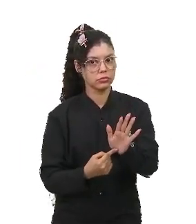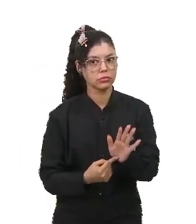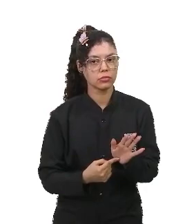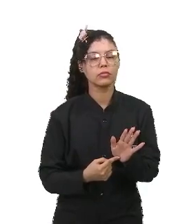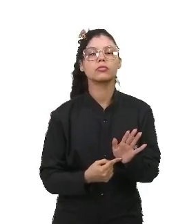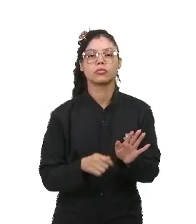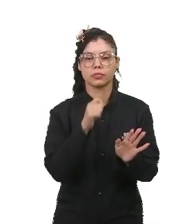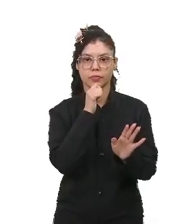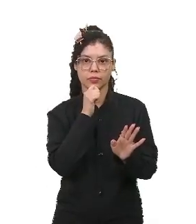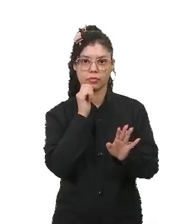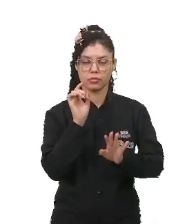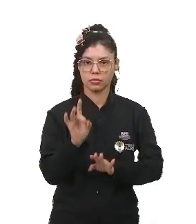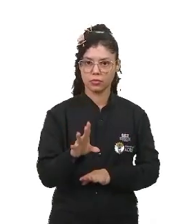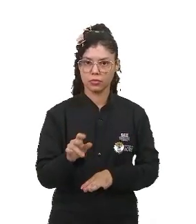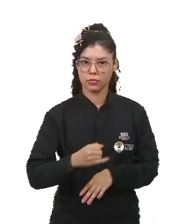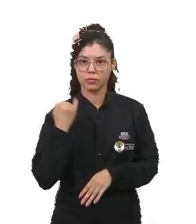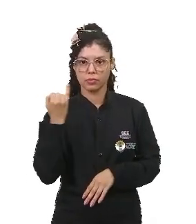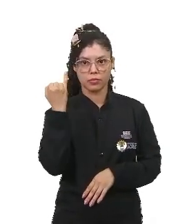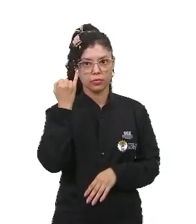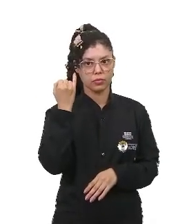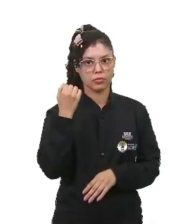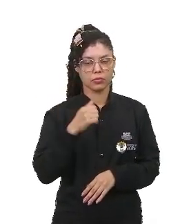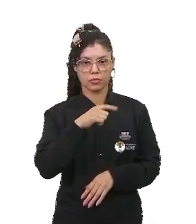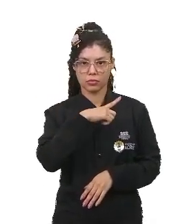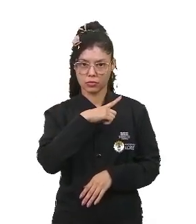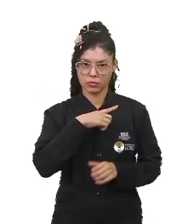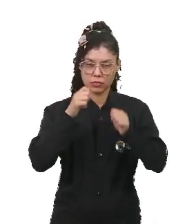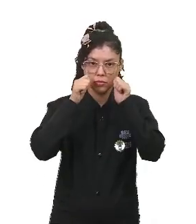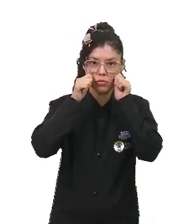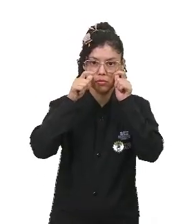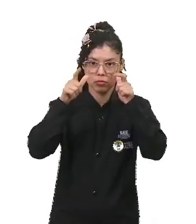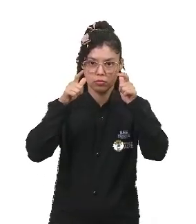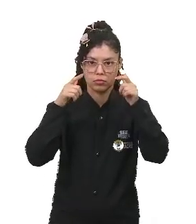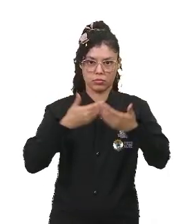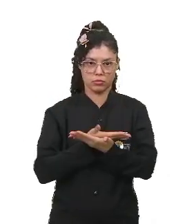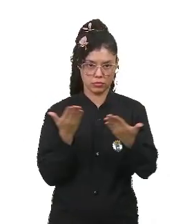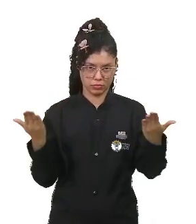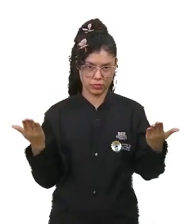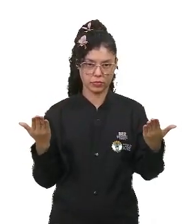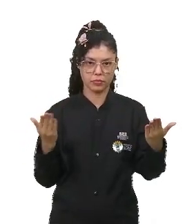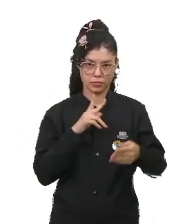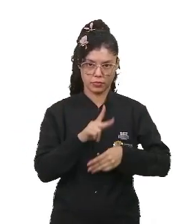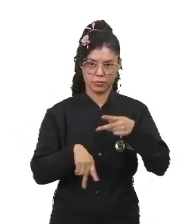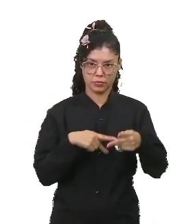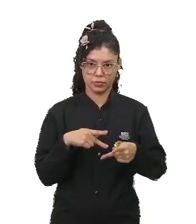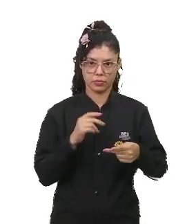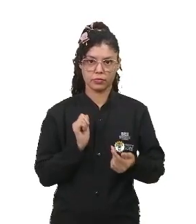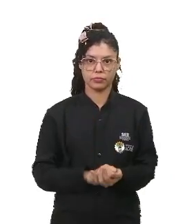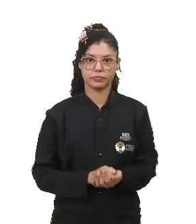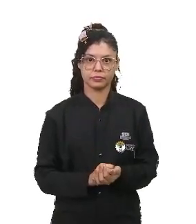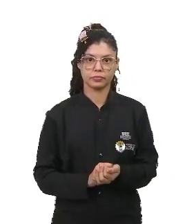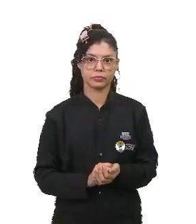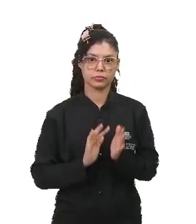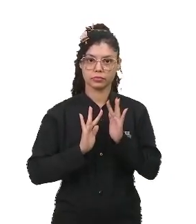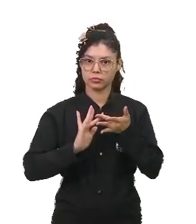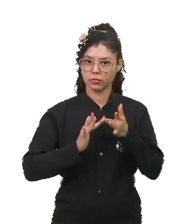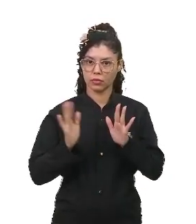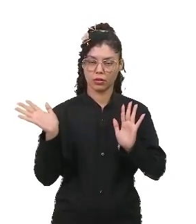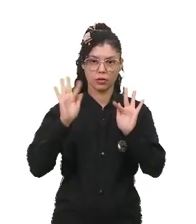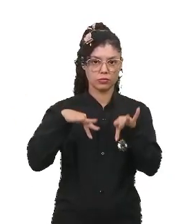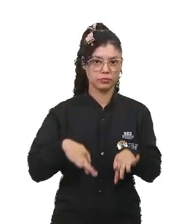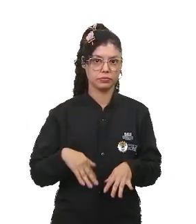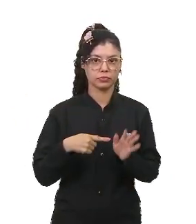peça, é essencial cativar a atenção do público, desde que o primeiro contato com a obra até o